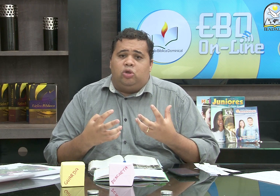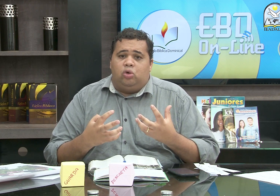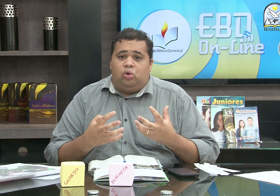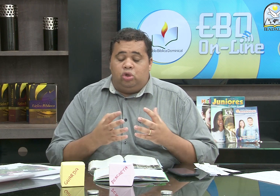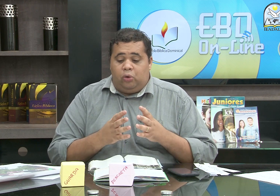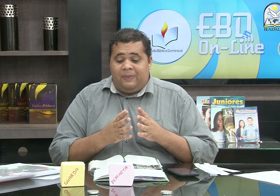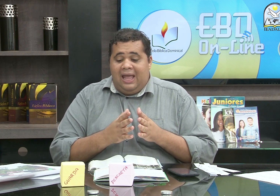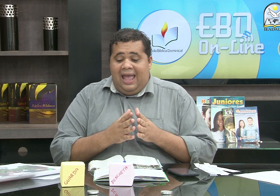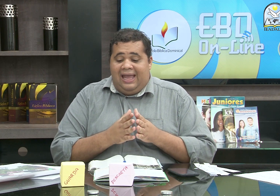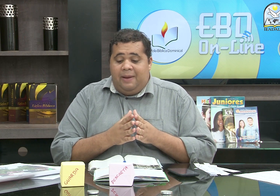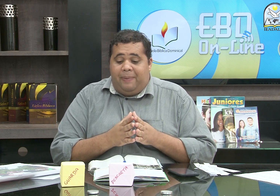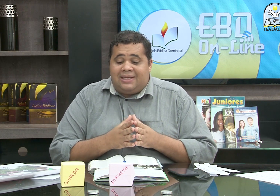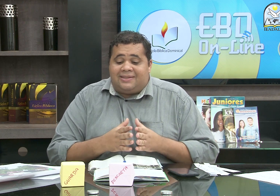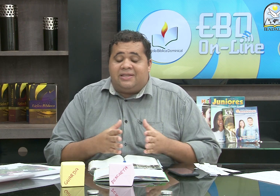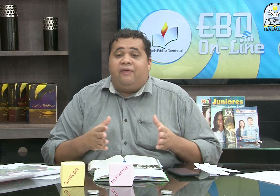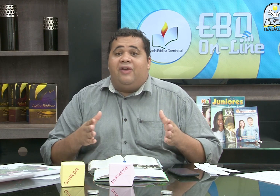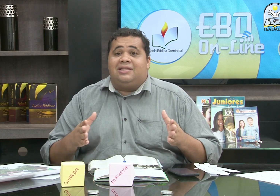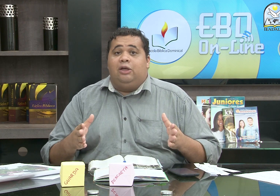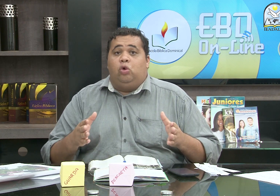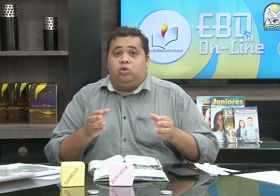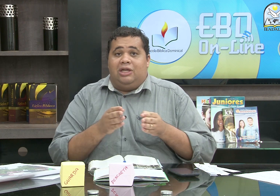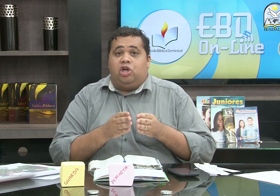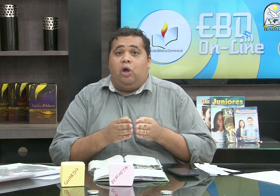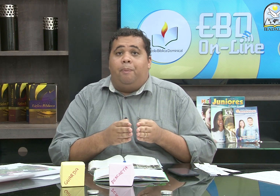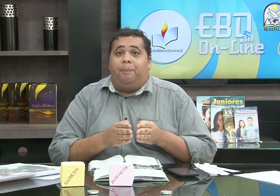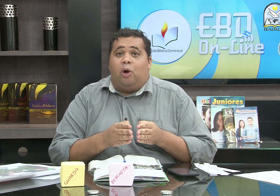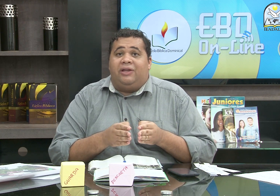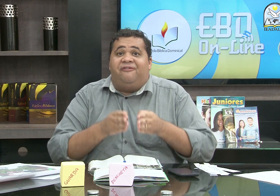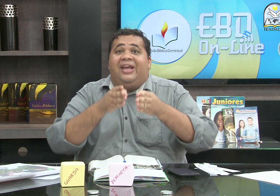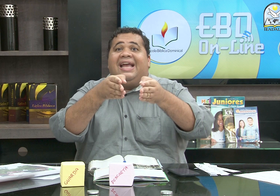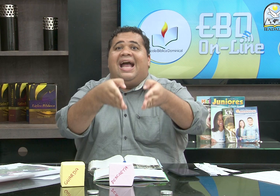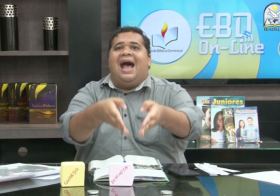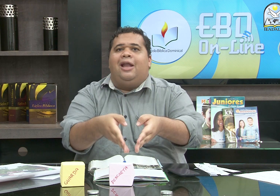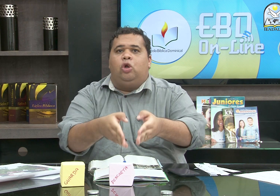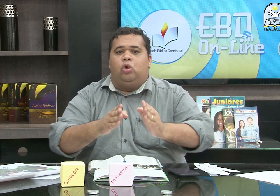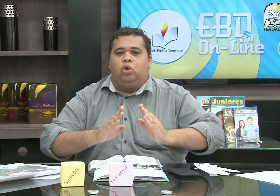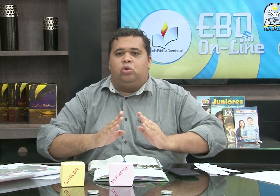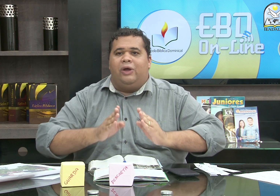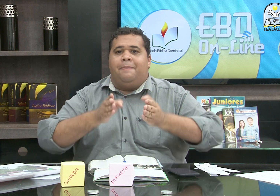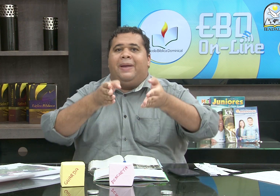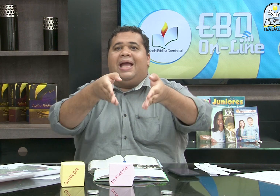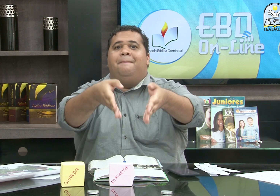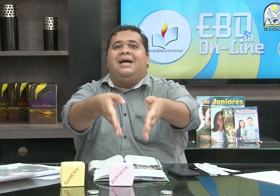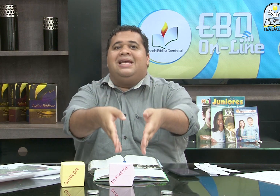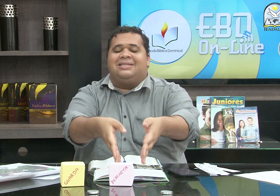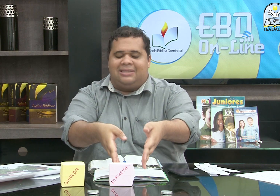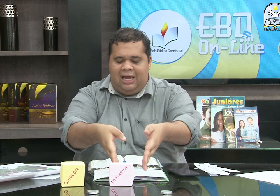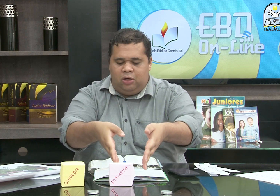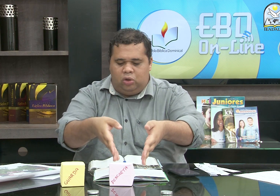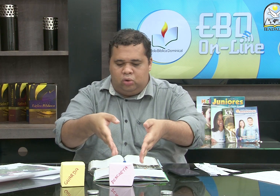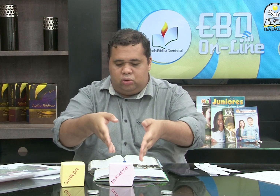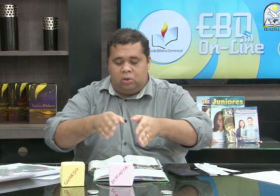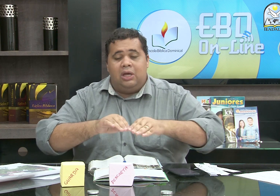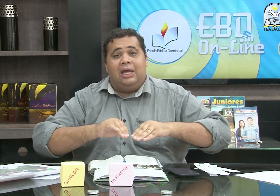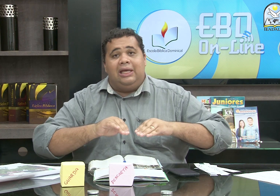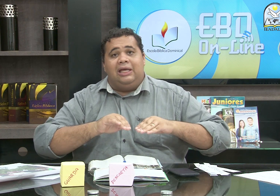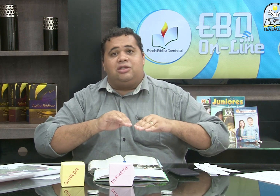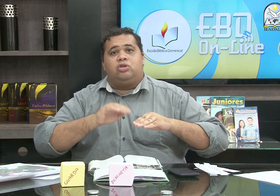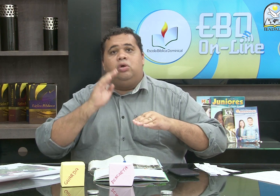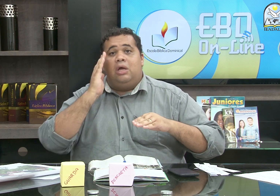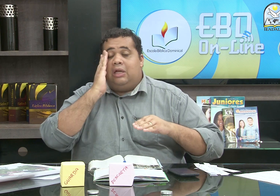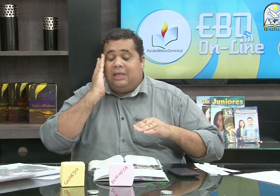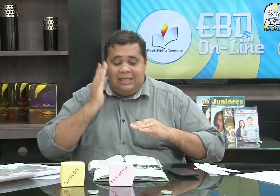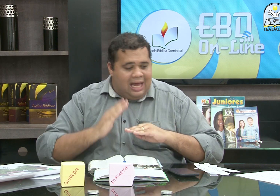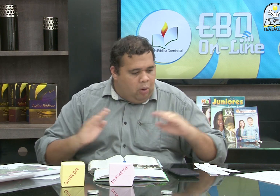sentimento do luto ele precisa viver esse luto Ele só não pode ficar no luto e permanecer no luto